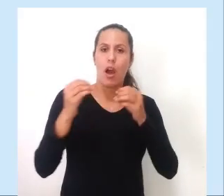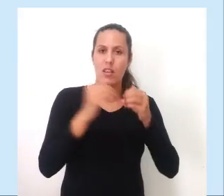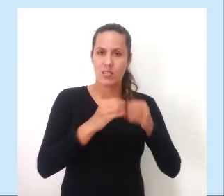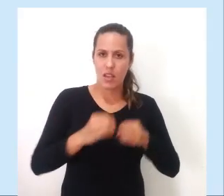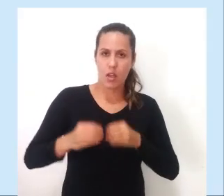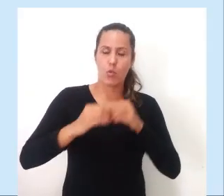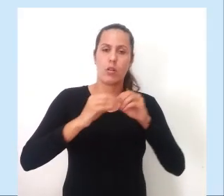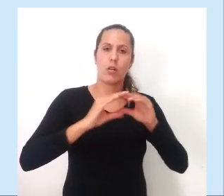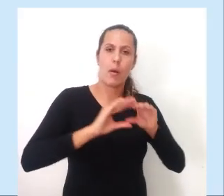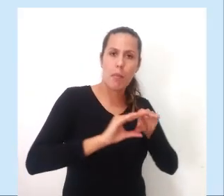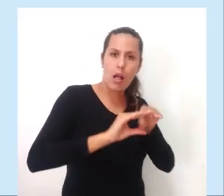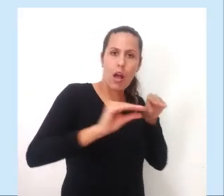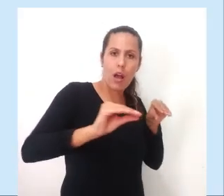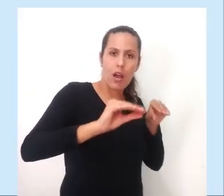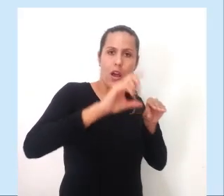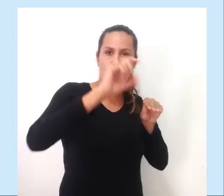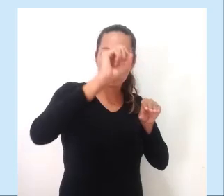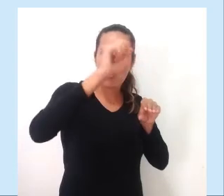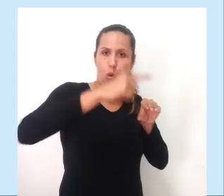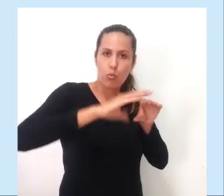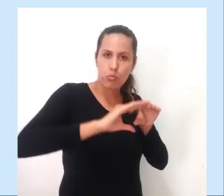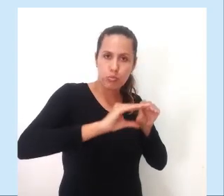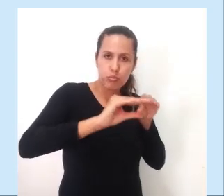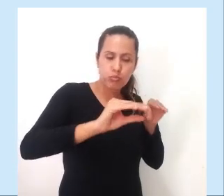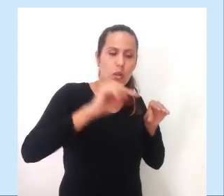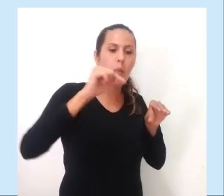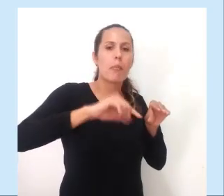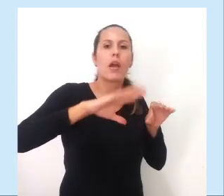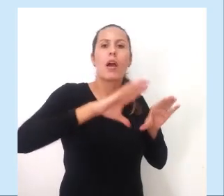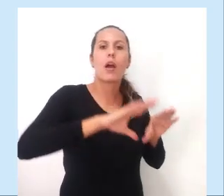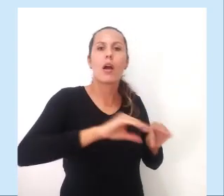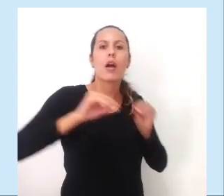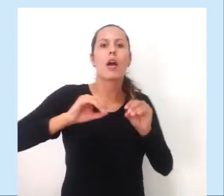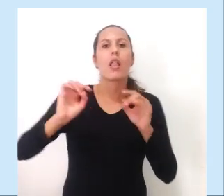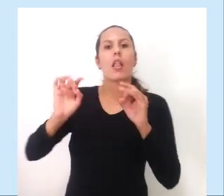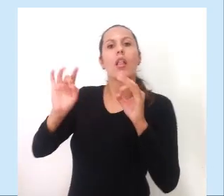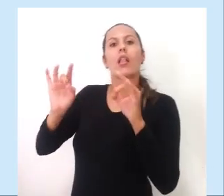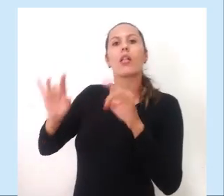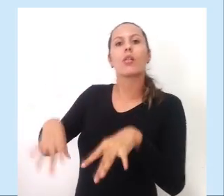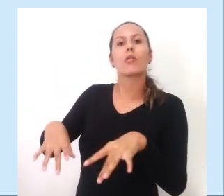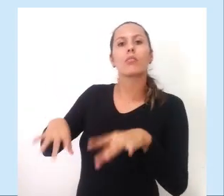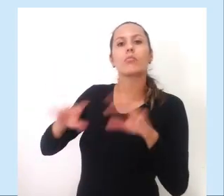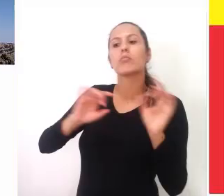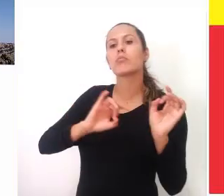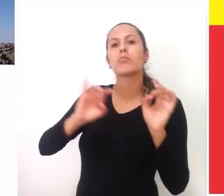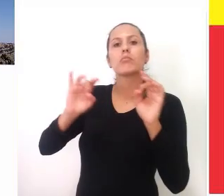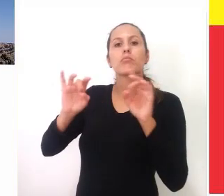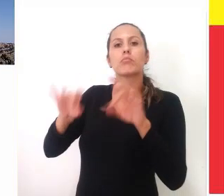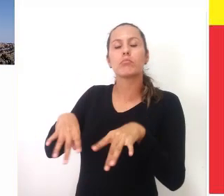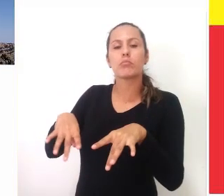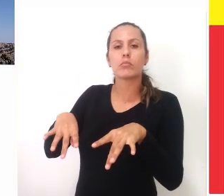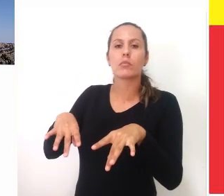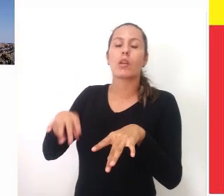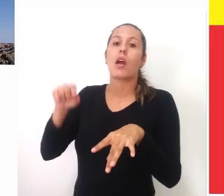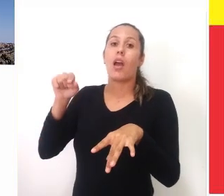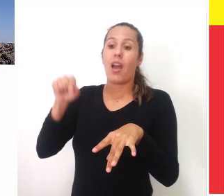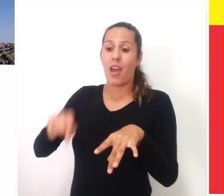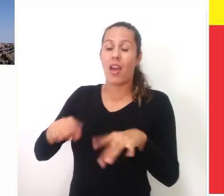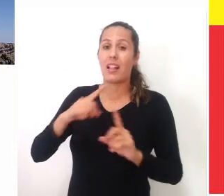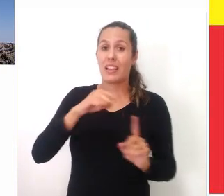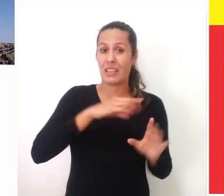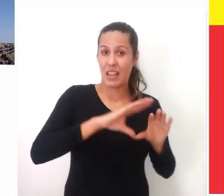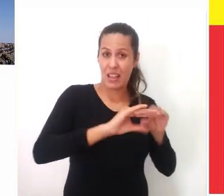que produzimos as células fotovoltaicas, a gente descarte essas